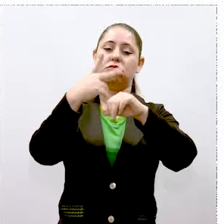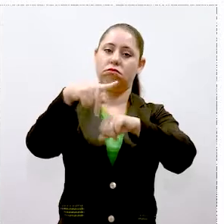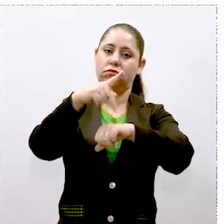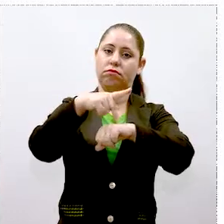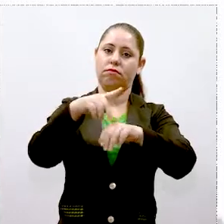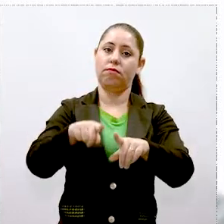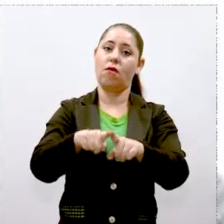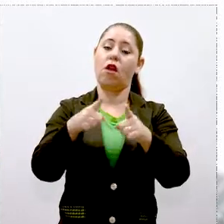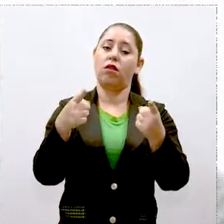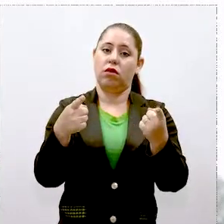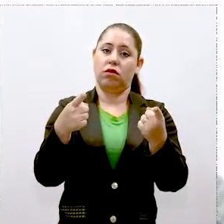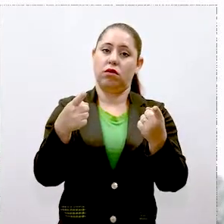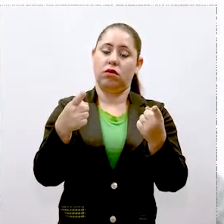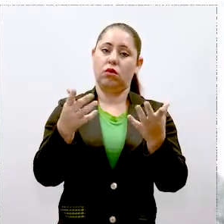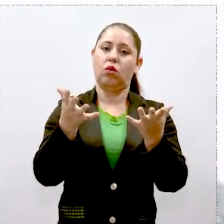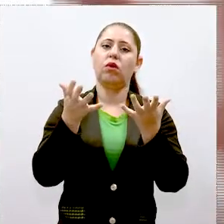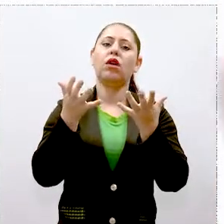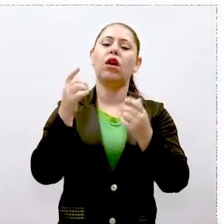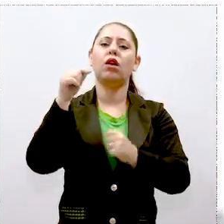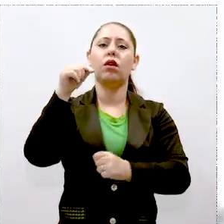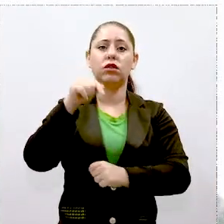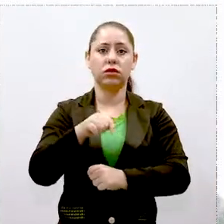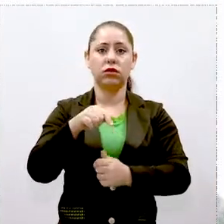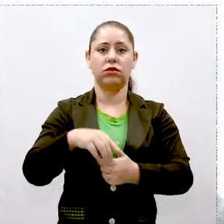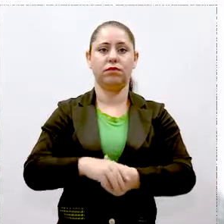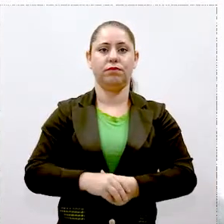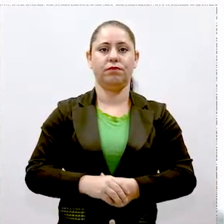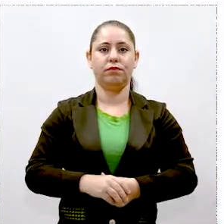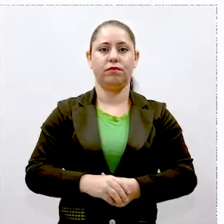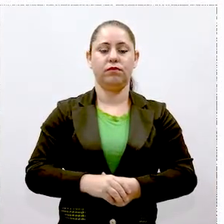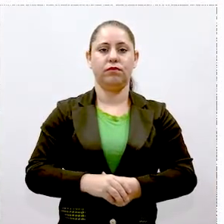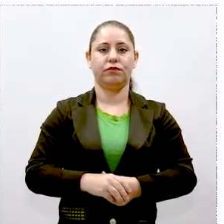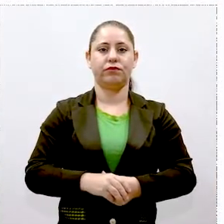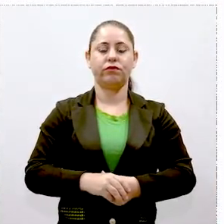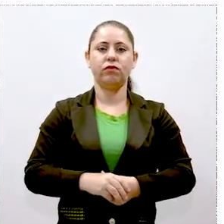Brasil. Mas eu quero aqui